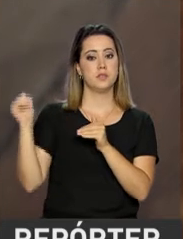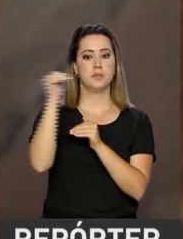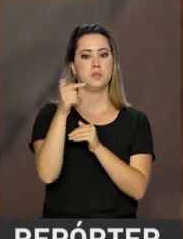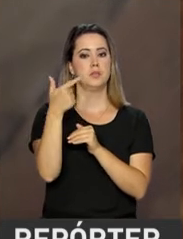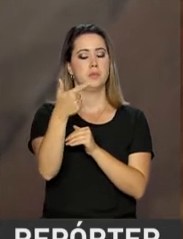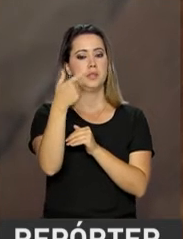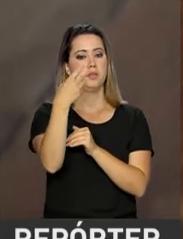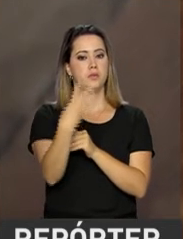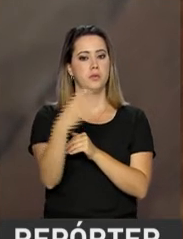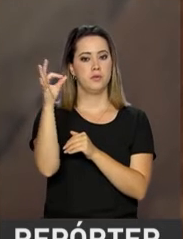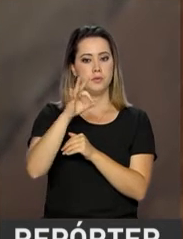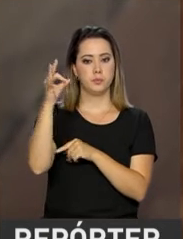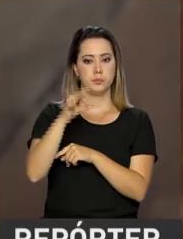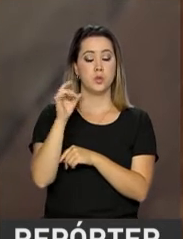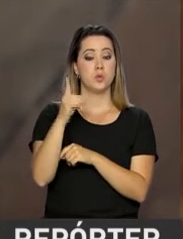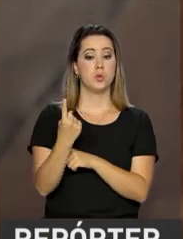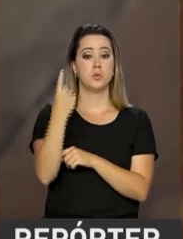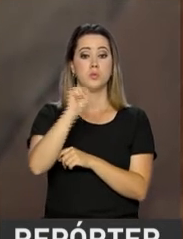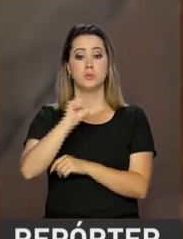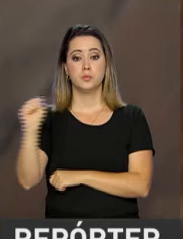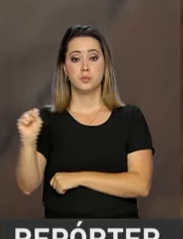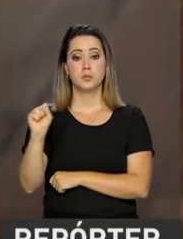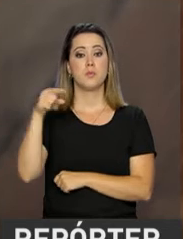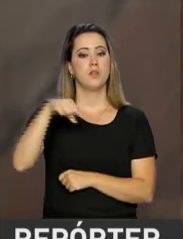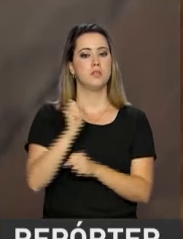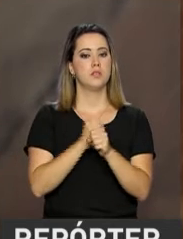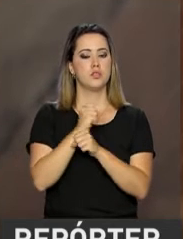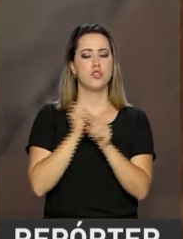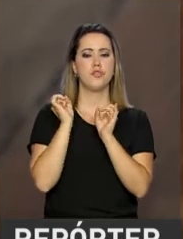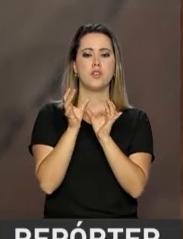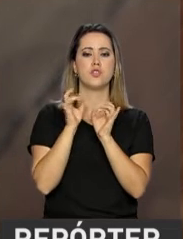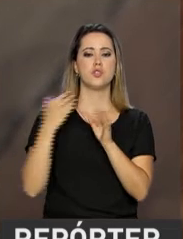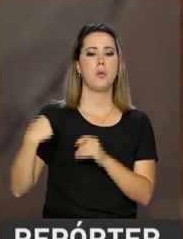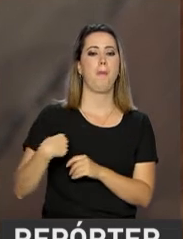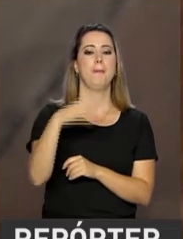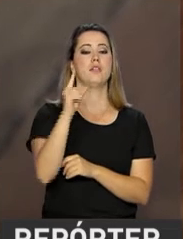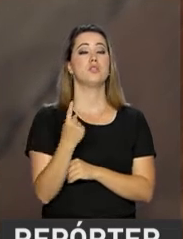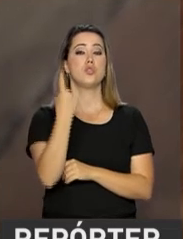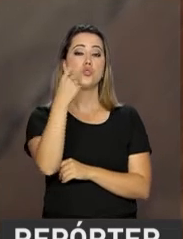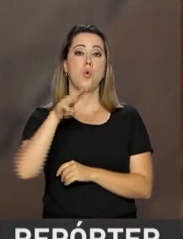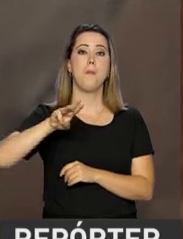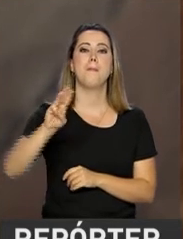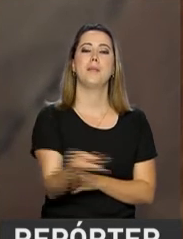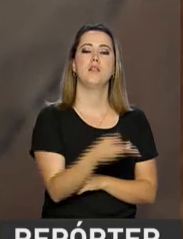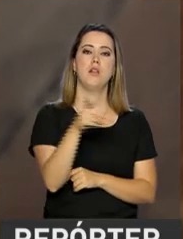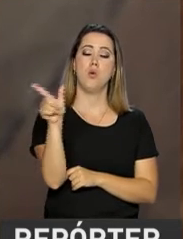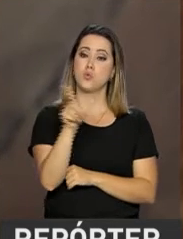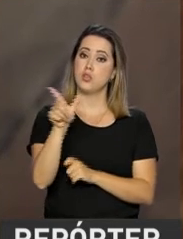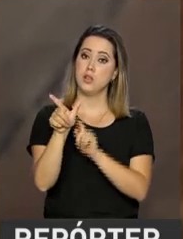24% só no primeiro semestre deste ano foram exportados mais de um milhão de litros